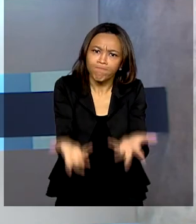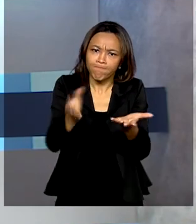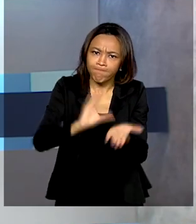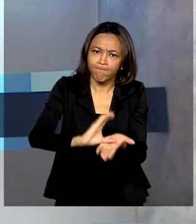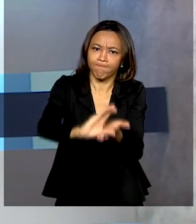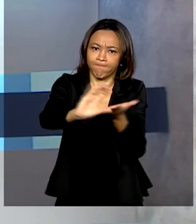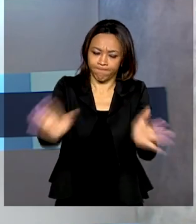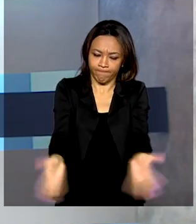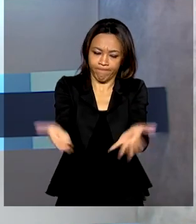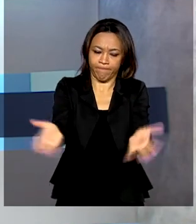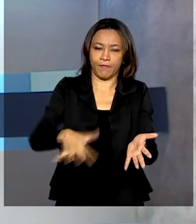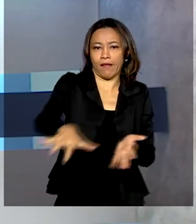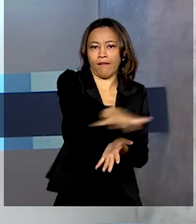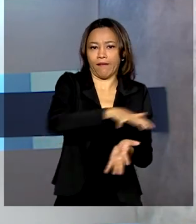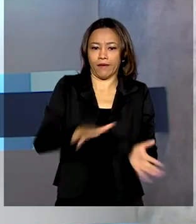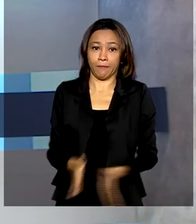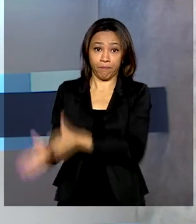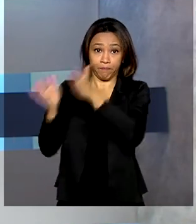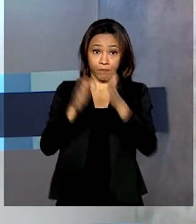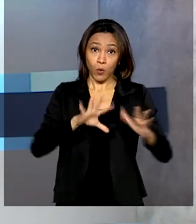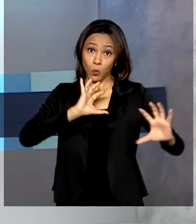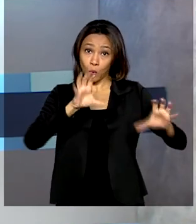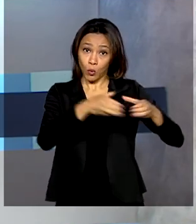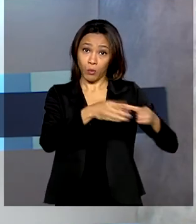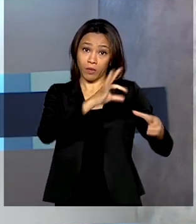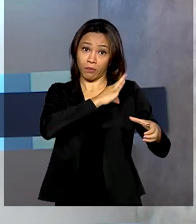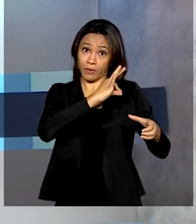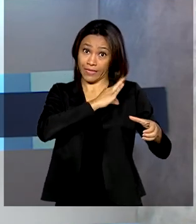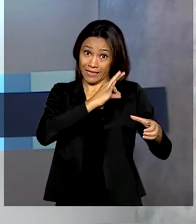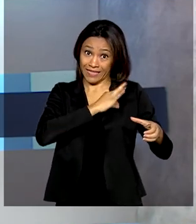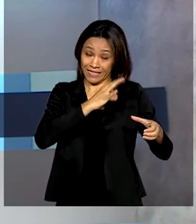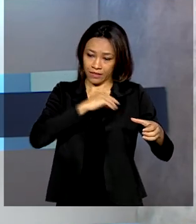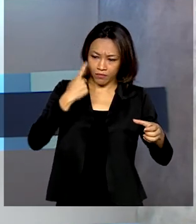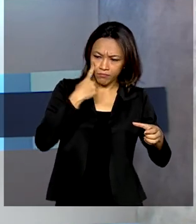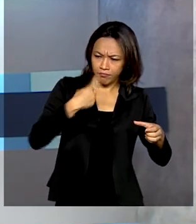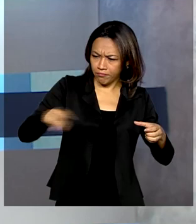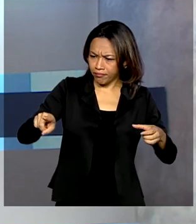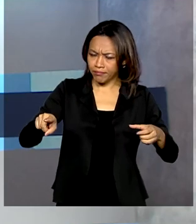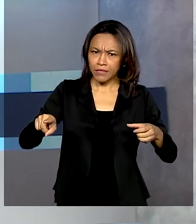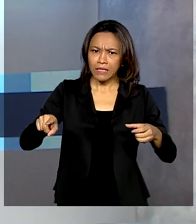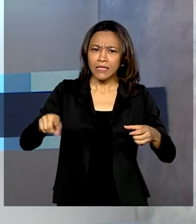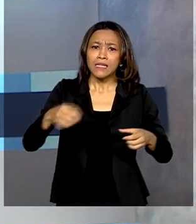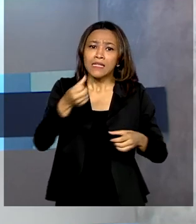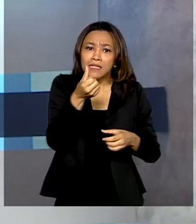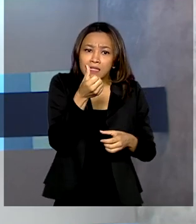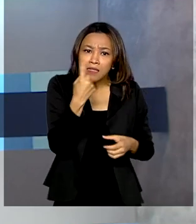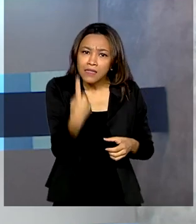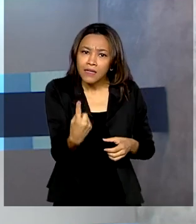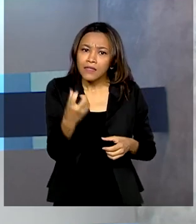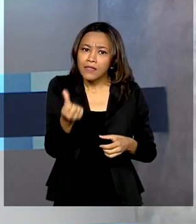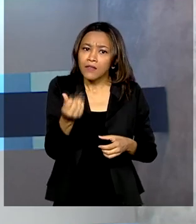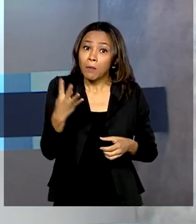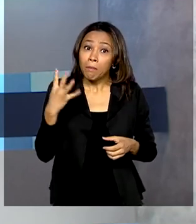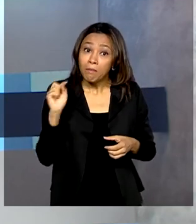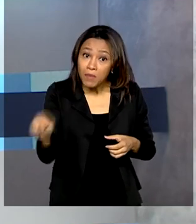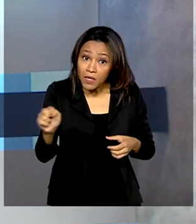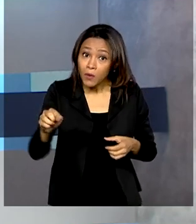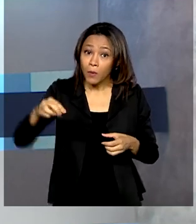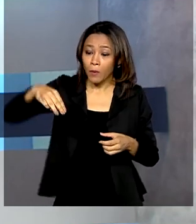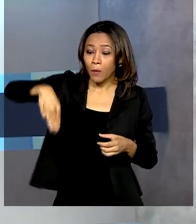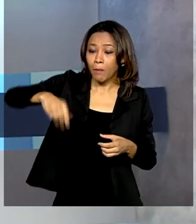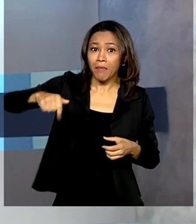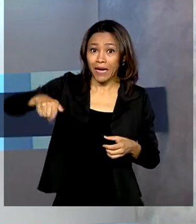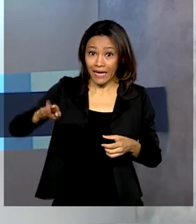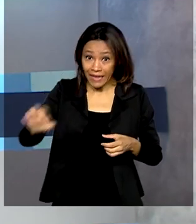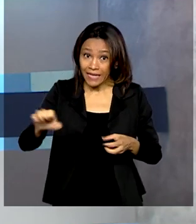e a operação Ágata Norte aprendeu mais de 146 mil toneladas de manganês e destruir o